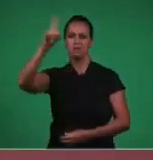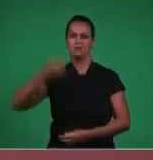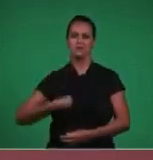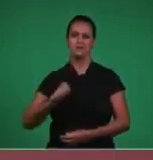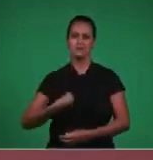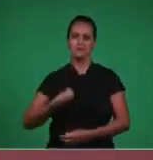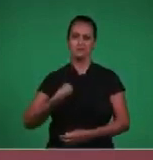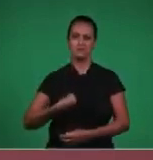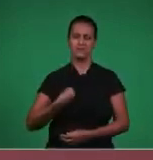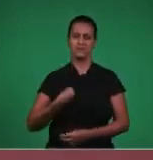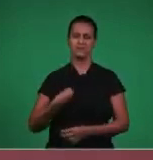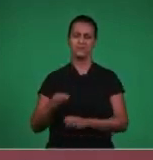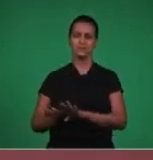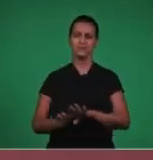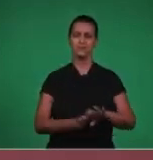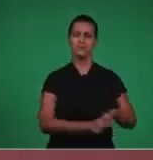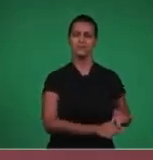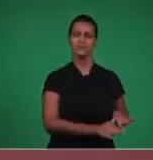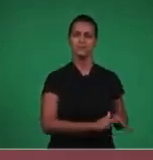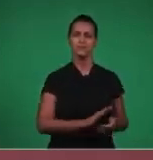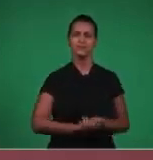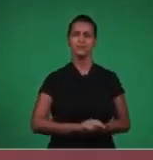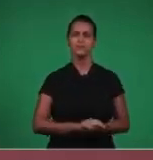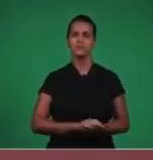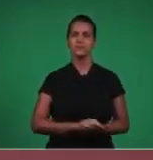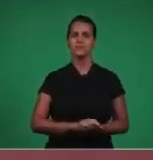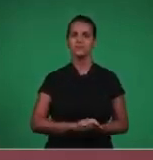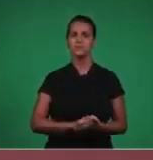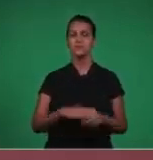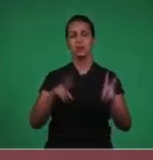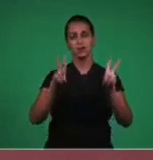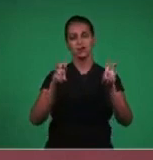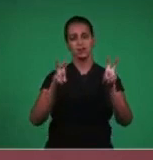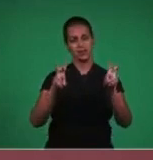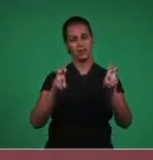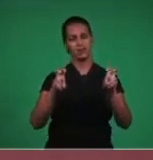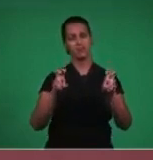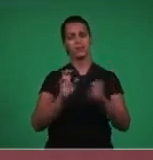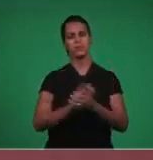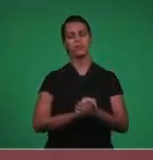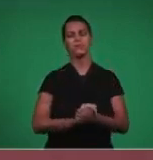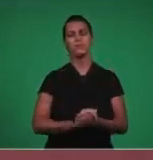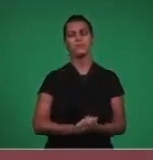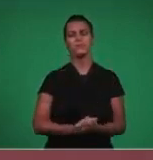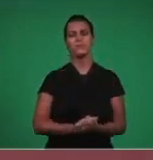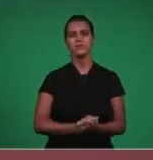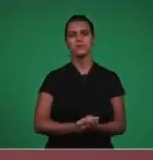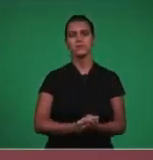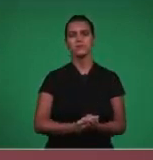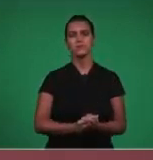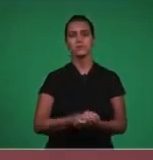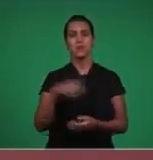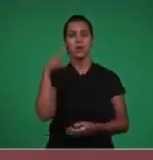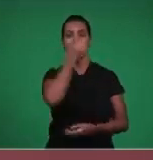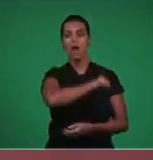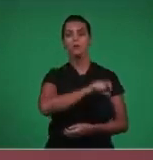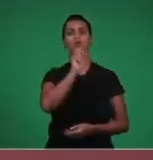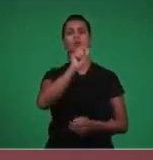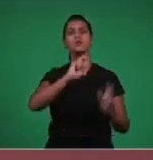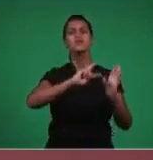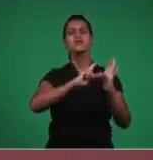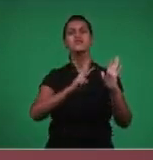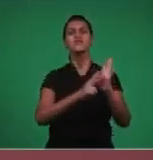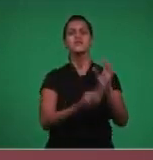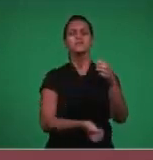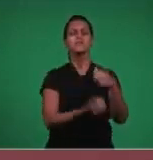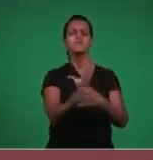Pode passar. O nosso tema é criacionismo e evolucionismo. Rapidamente nós vamos falar o que é criacionismo. Normalmente, quando se